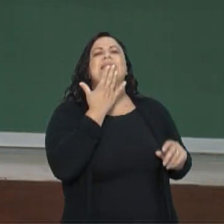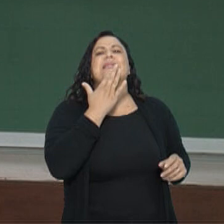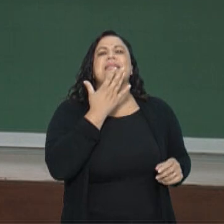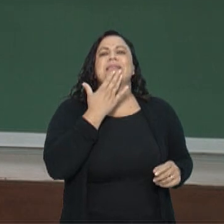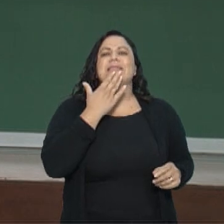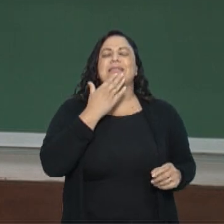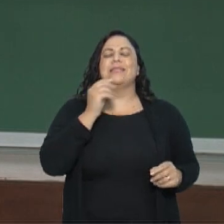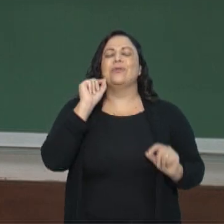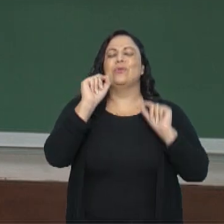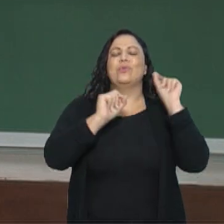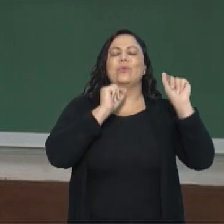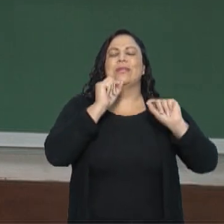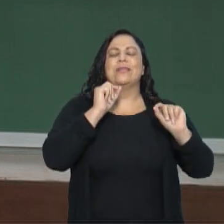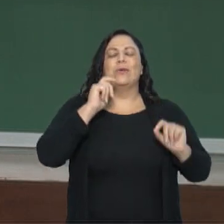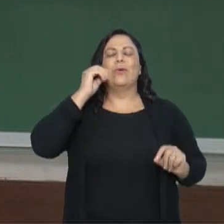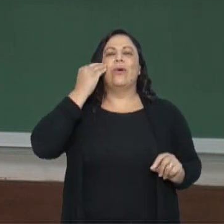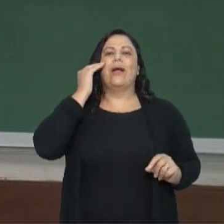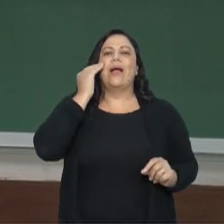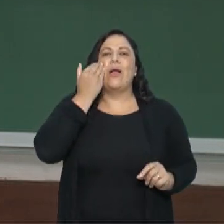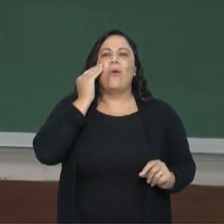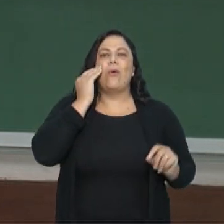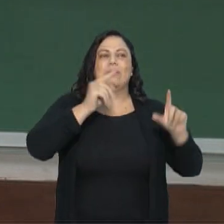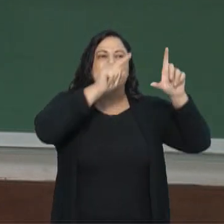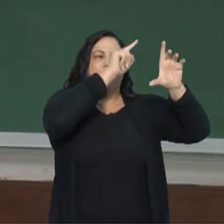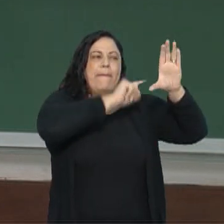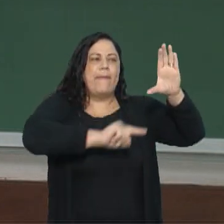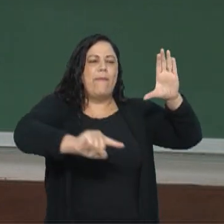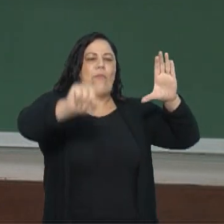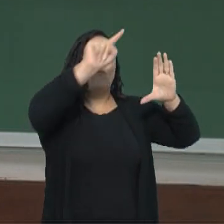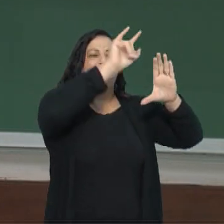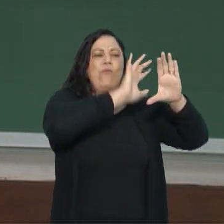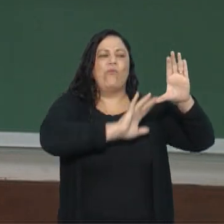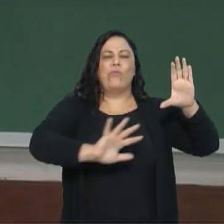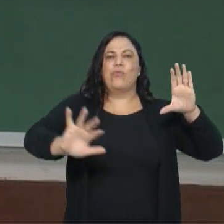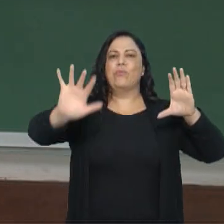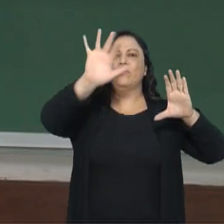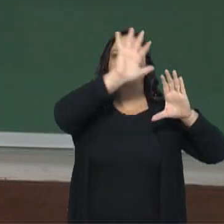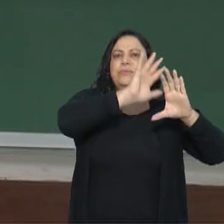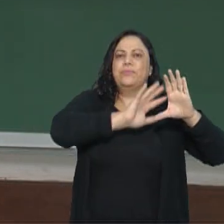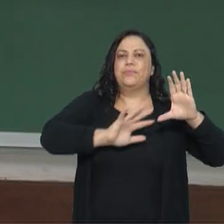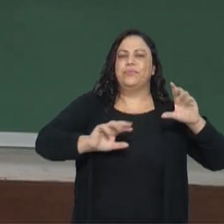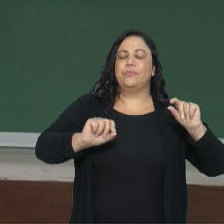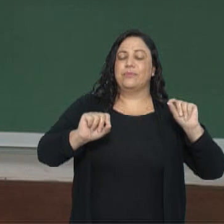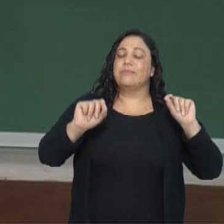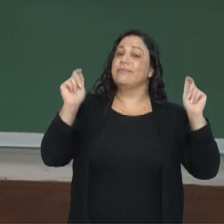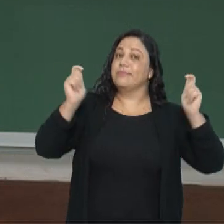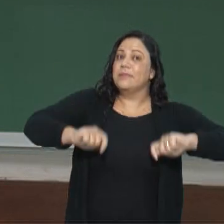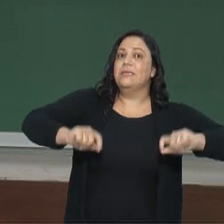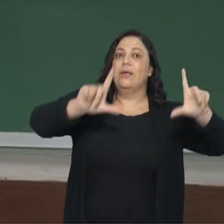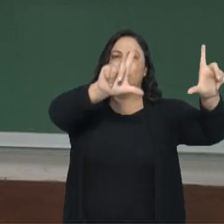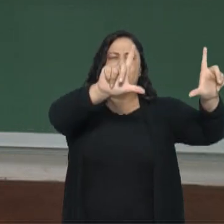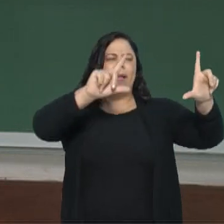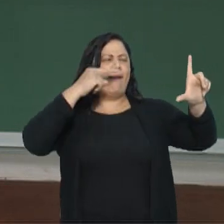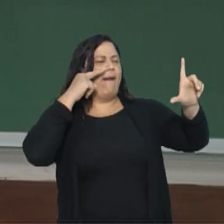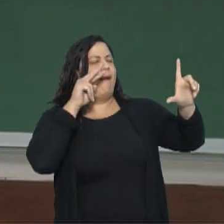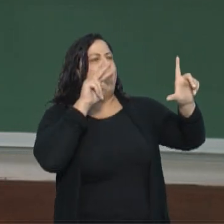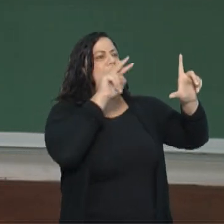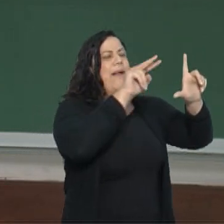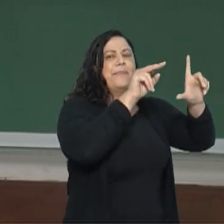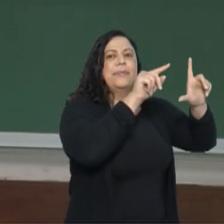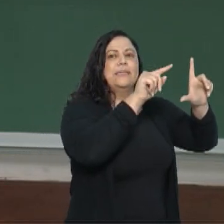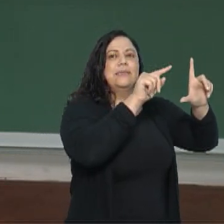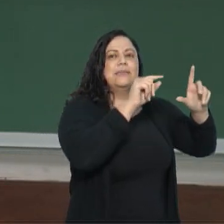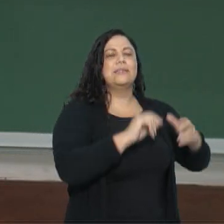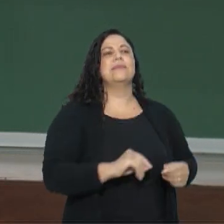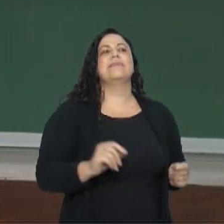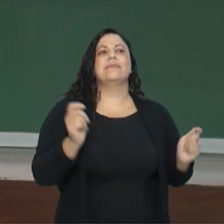estão andando, parece que eles estão se deslocando. Tem duas circunferências formadas por losangos cor-de-rosa, uma